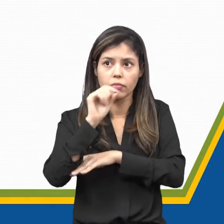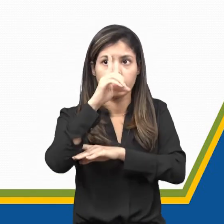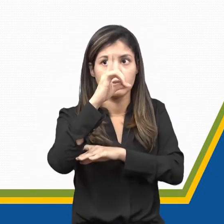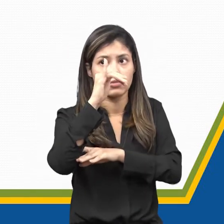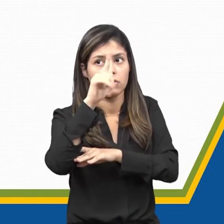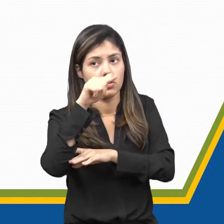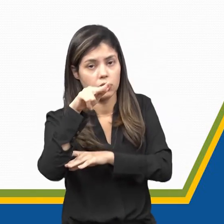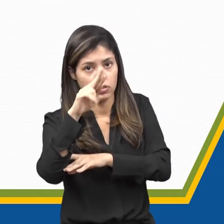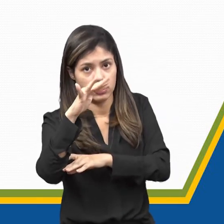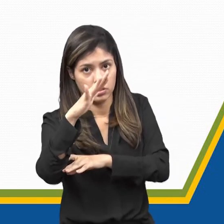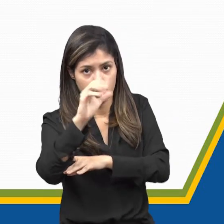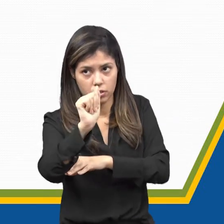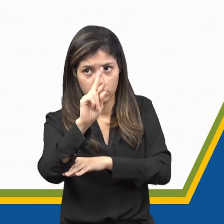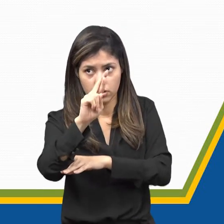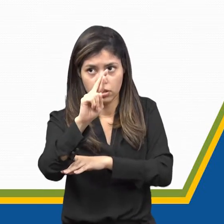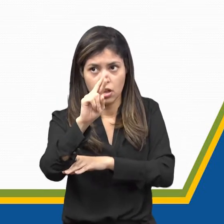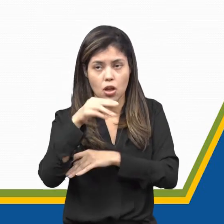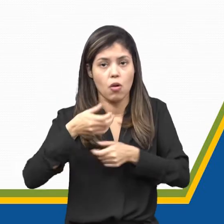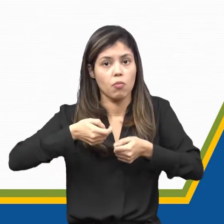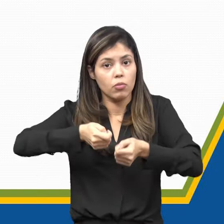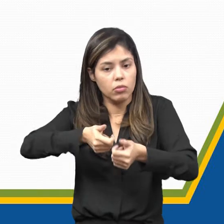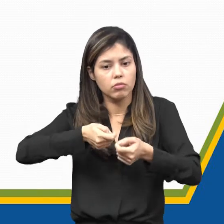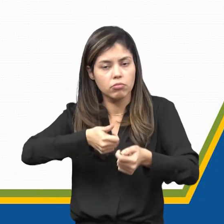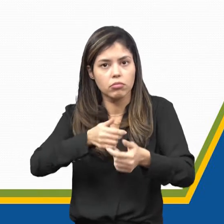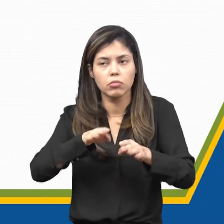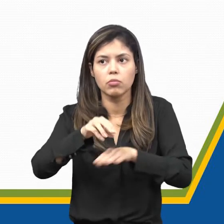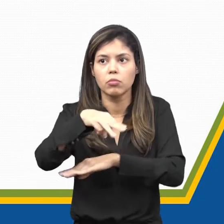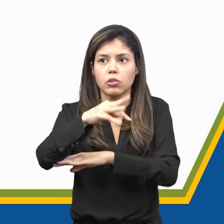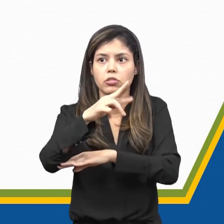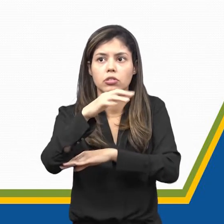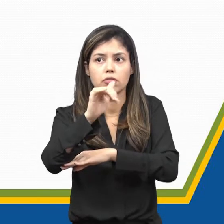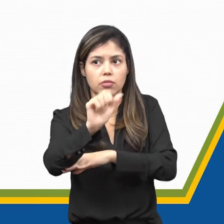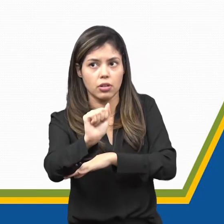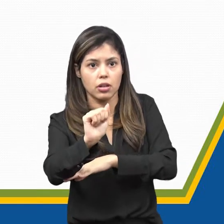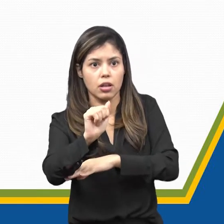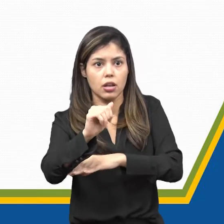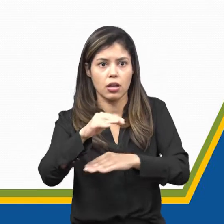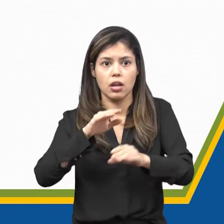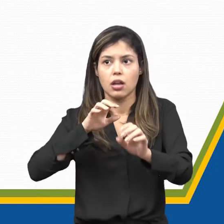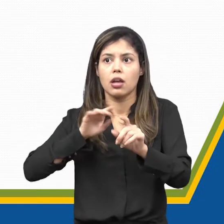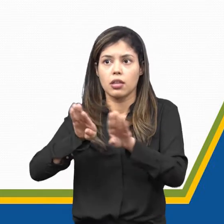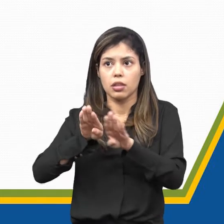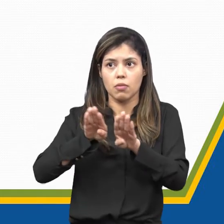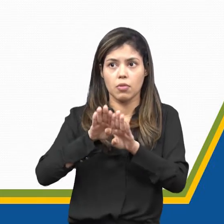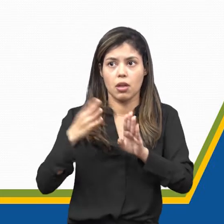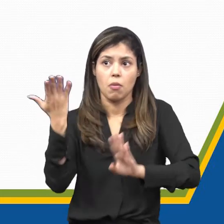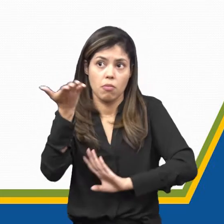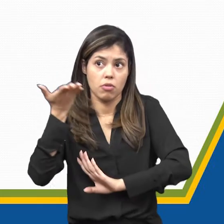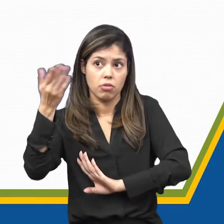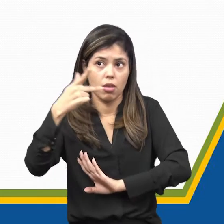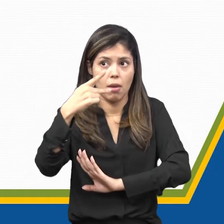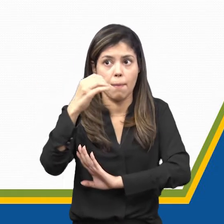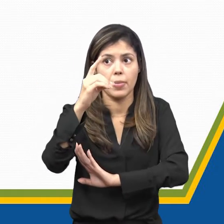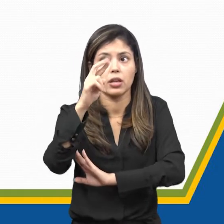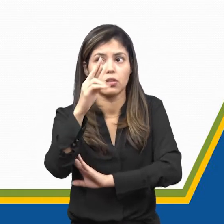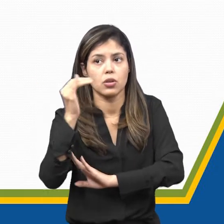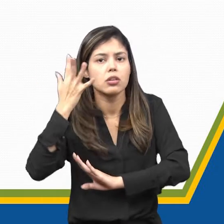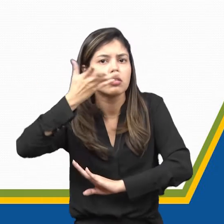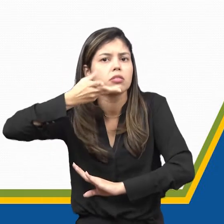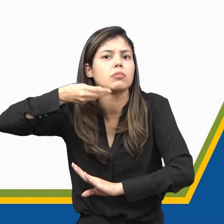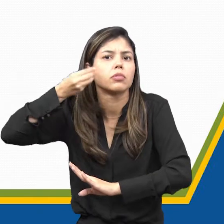selecionar, diagnosticar, motivar, manter padrões, experiência